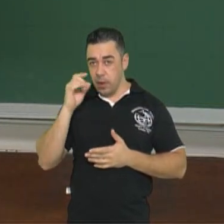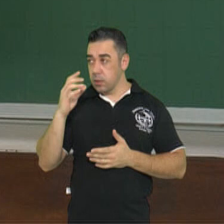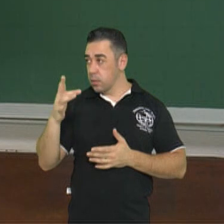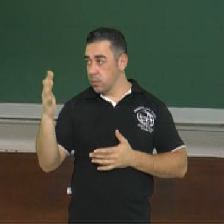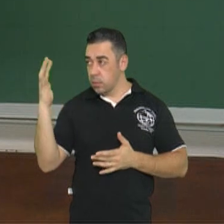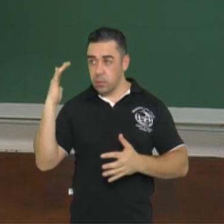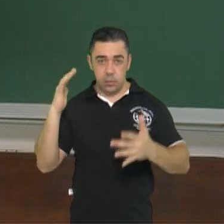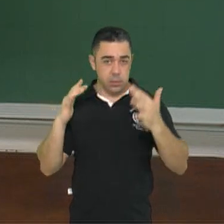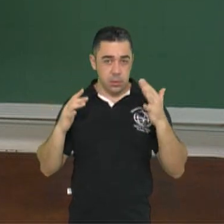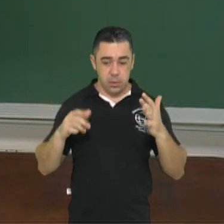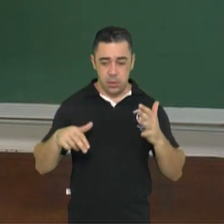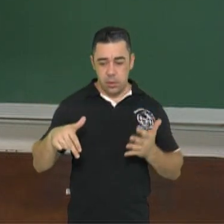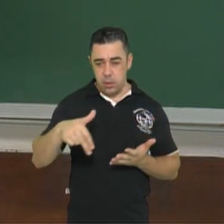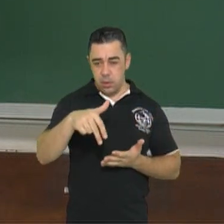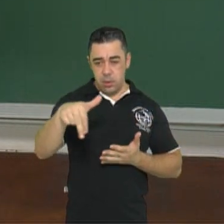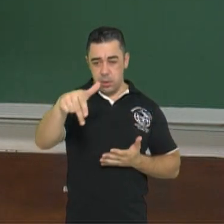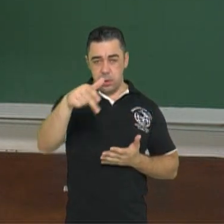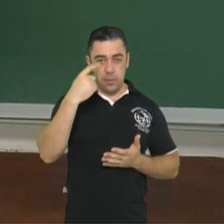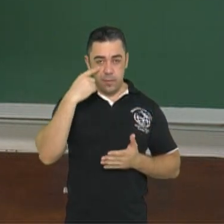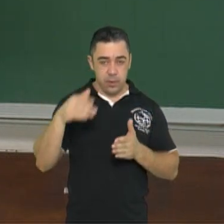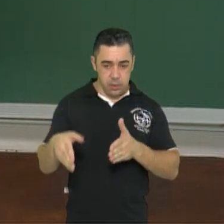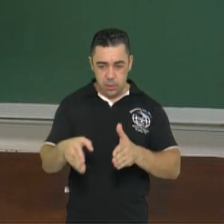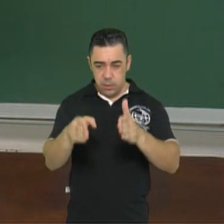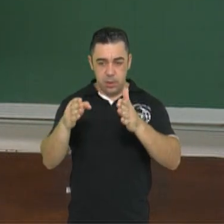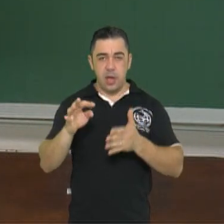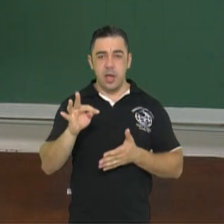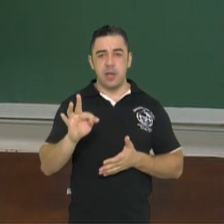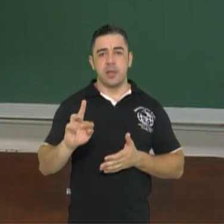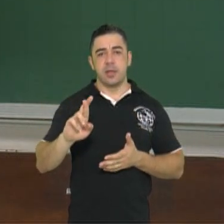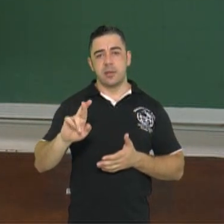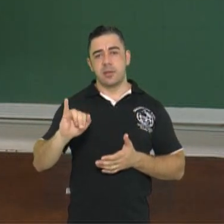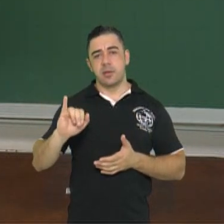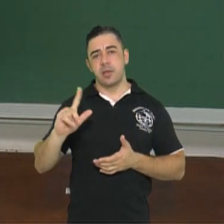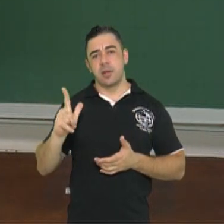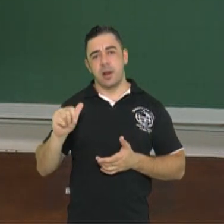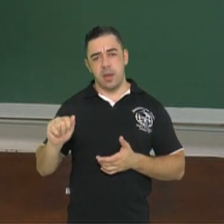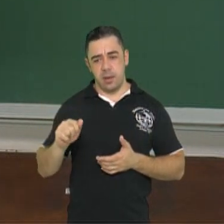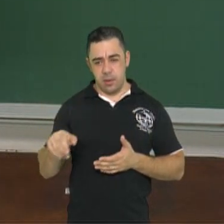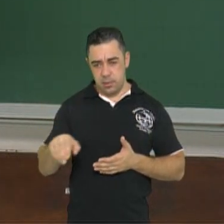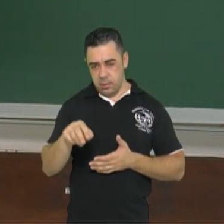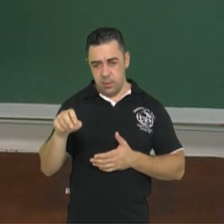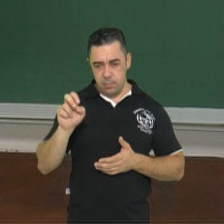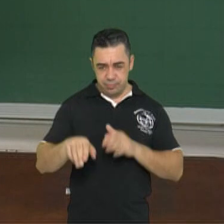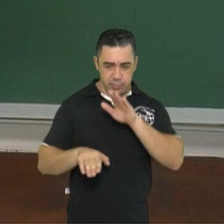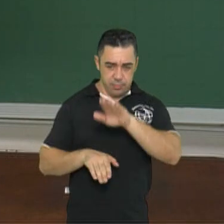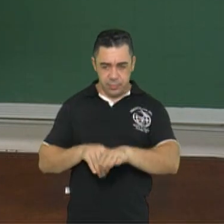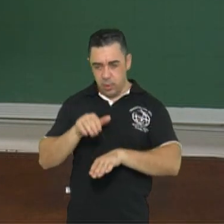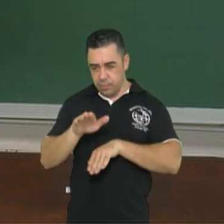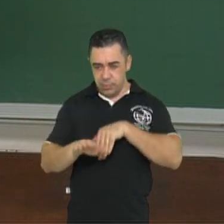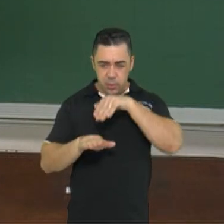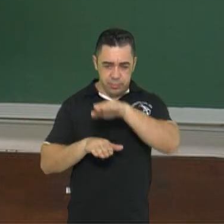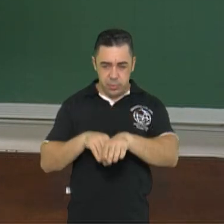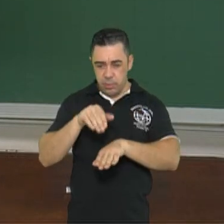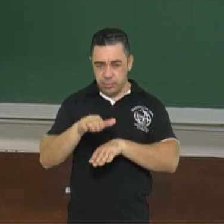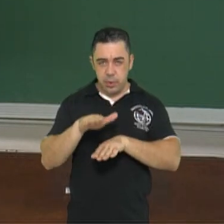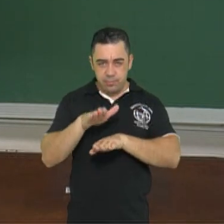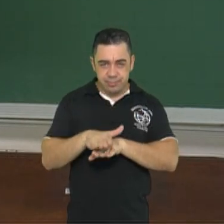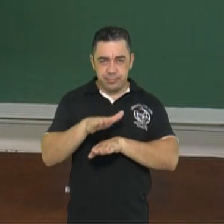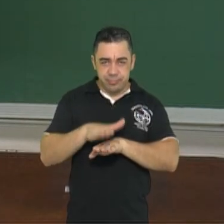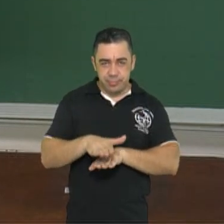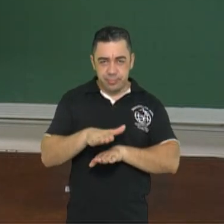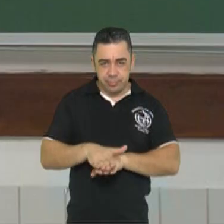preservada, aparentemente, a gente vê que as trilhas são locais onde ocorre a compactação do solo. Está sempre andando na mesma região, então